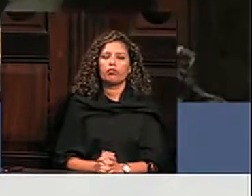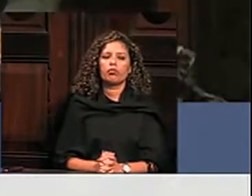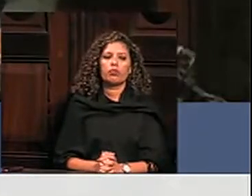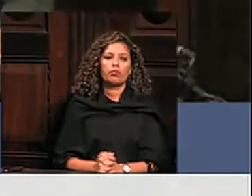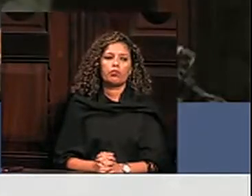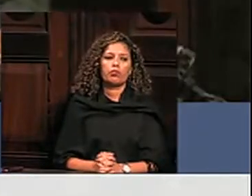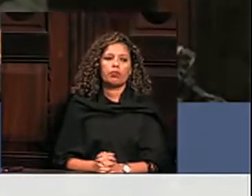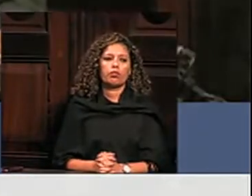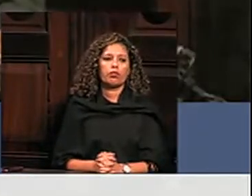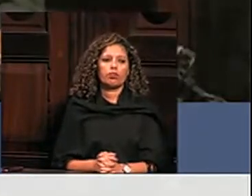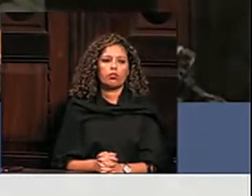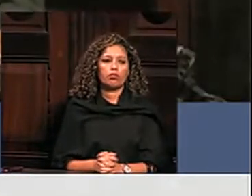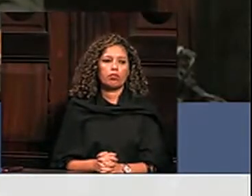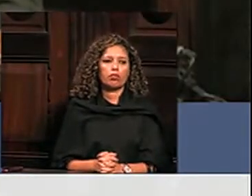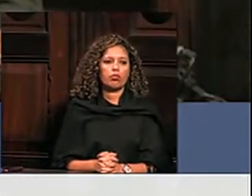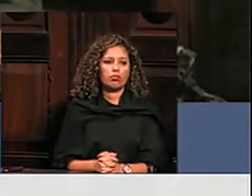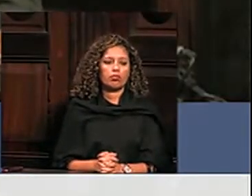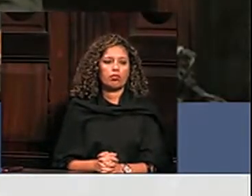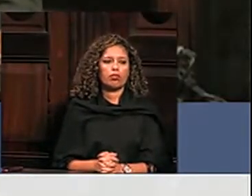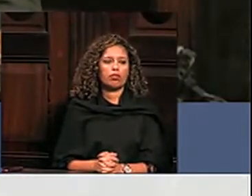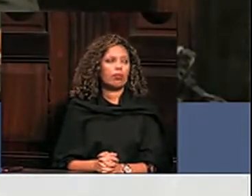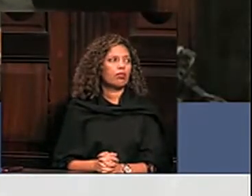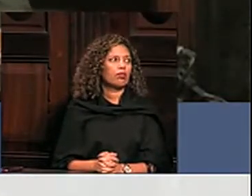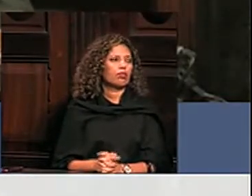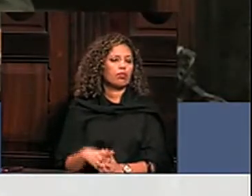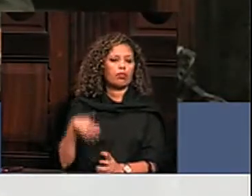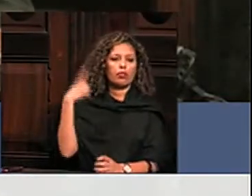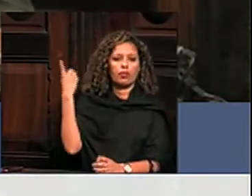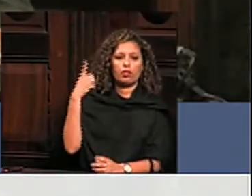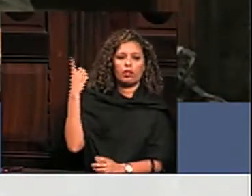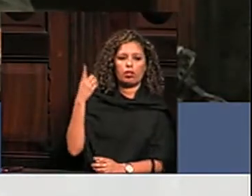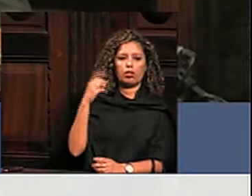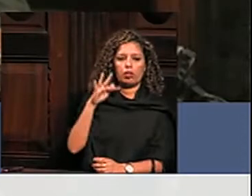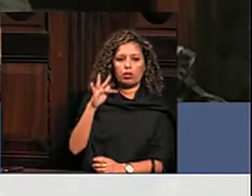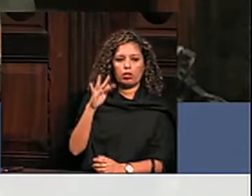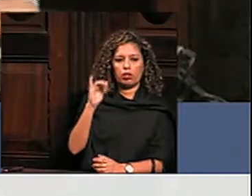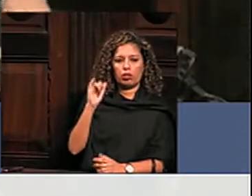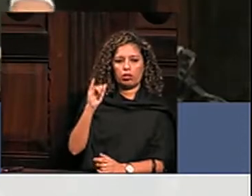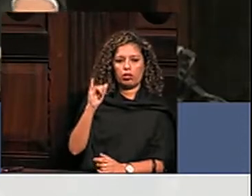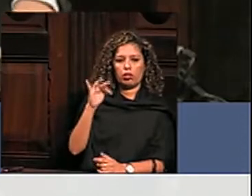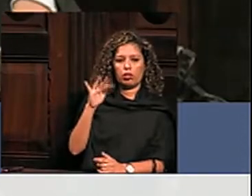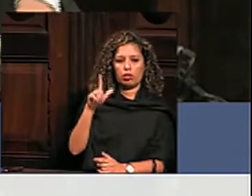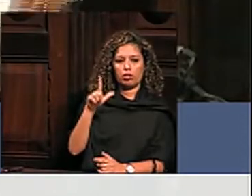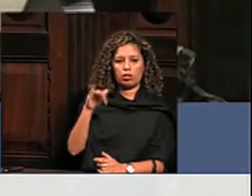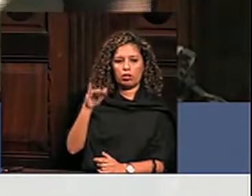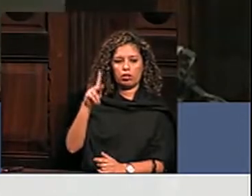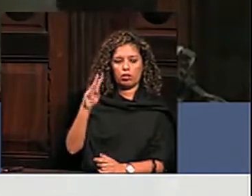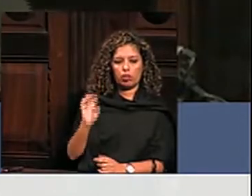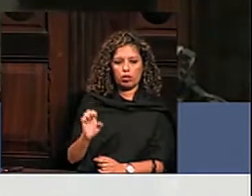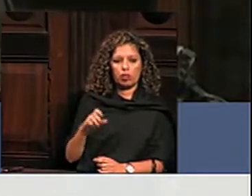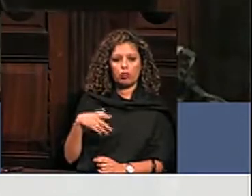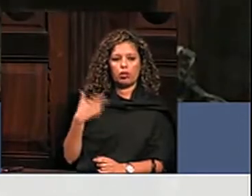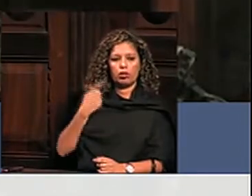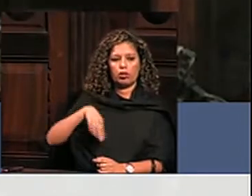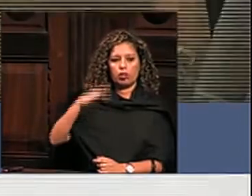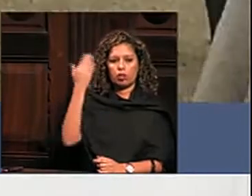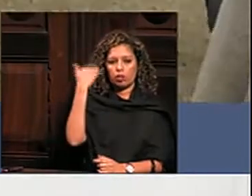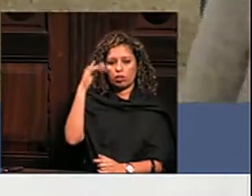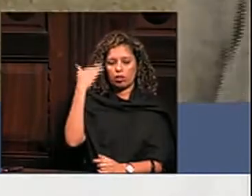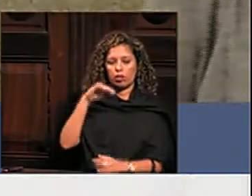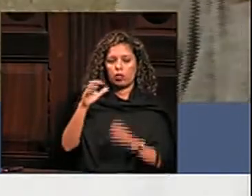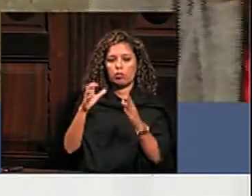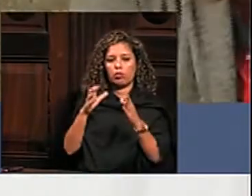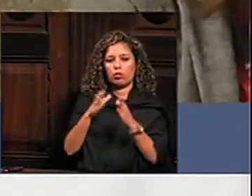Então, deputado Jorge Felipe. Presidente, entendemos que o